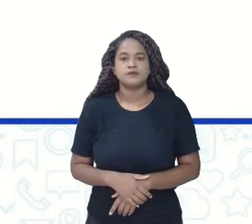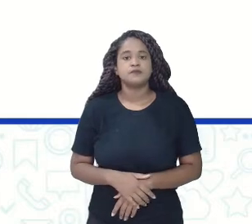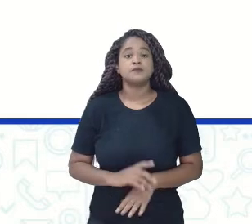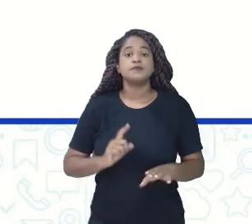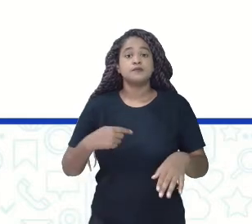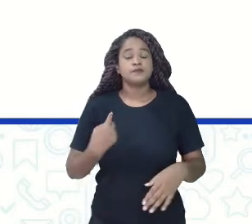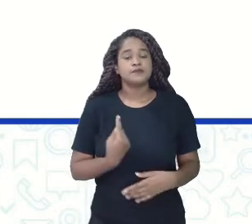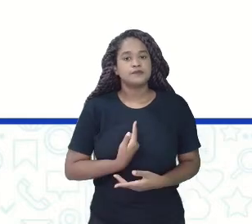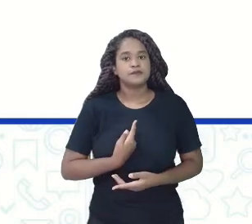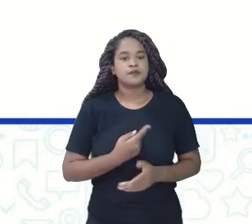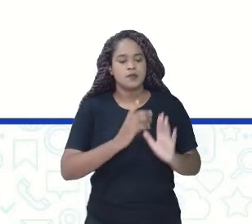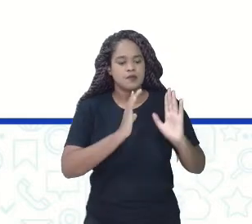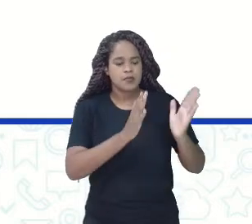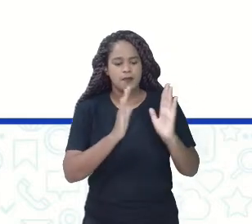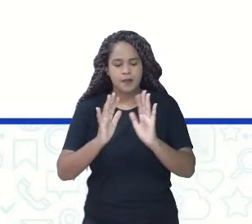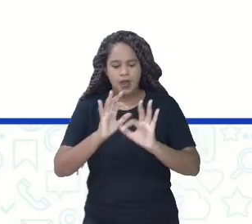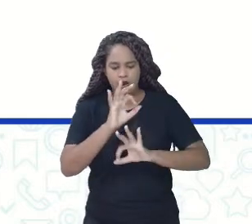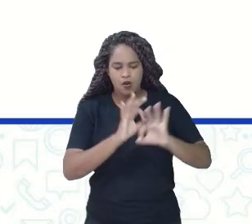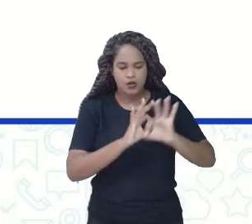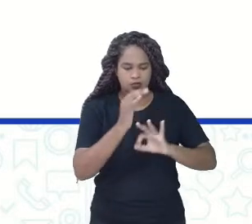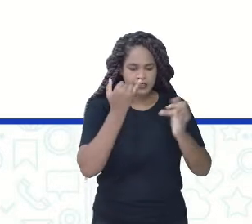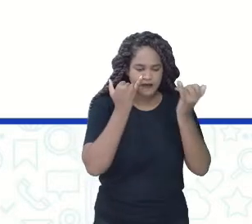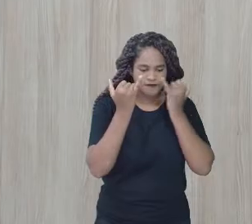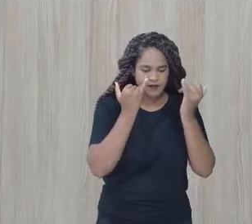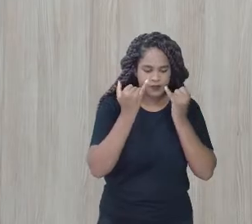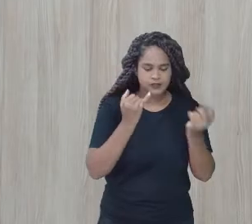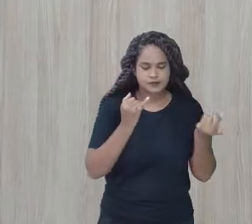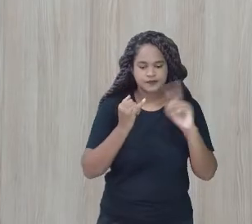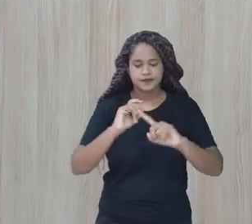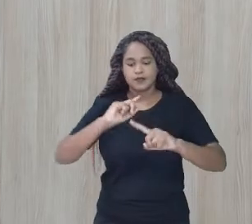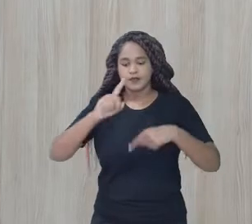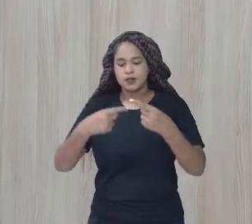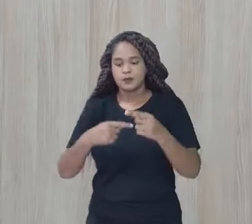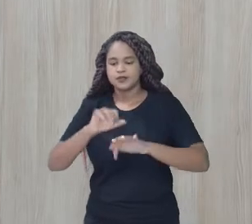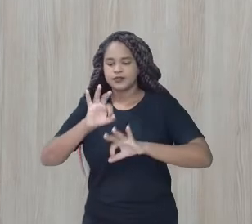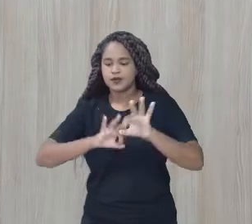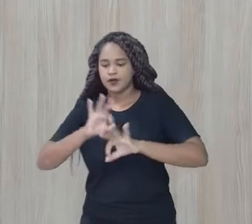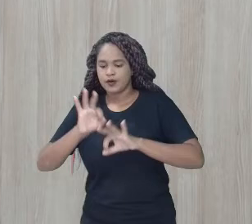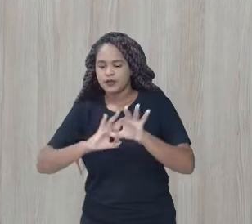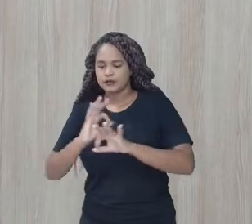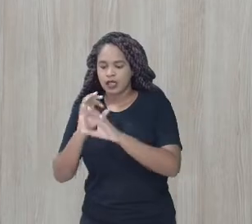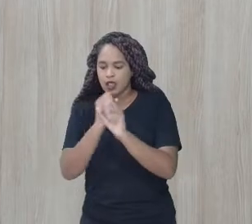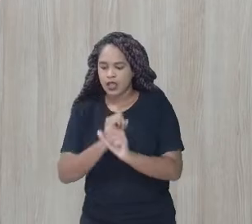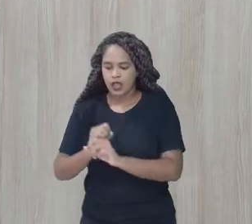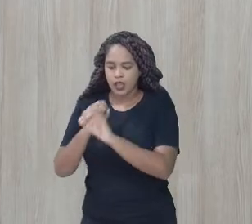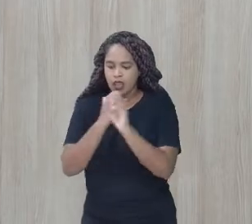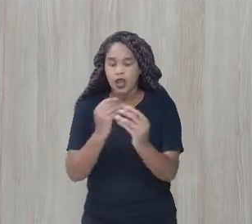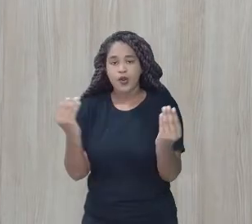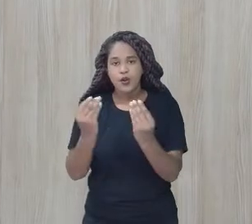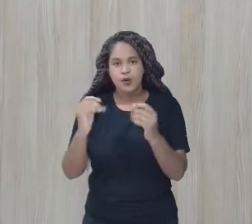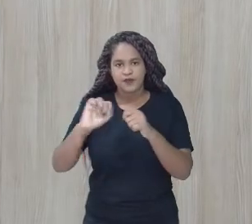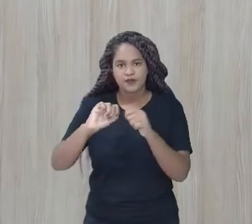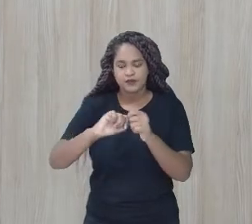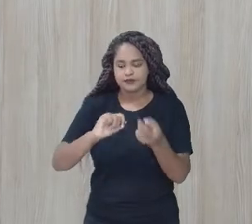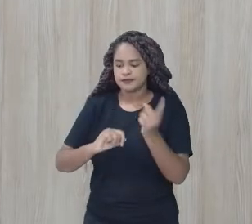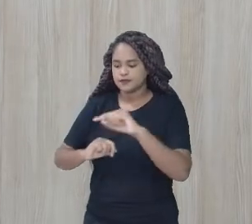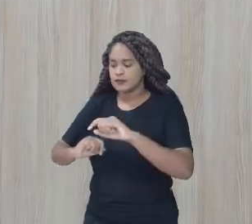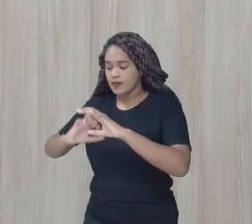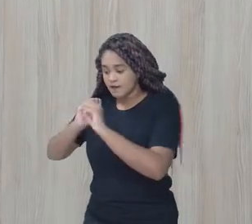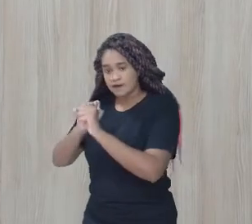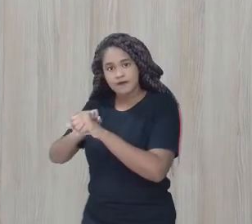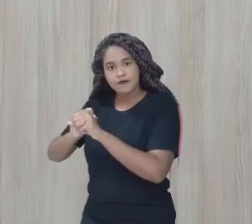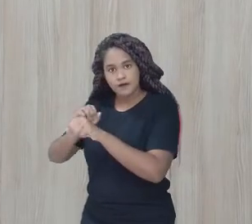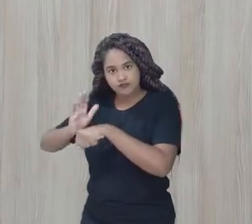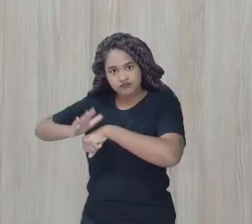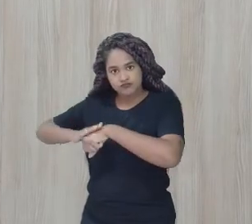ali nesse processo de organizar as informações, planejar essa execução, né? Realizar o cálculo